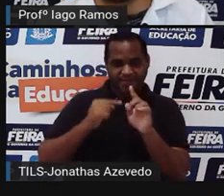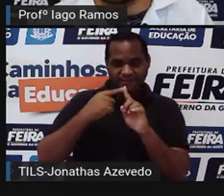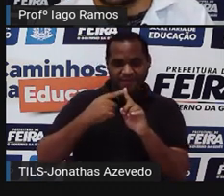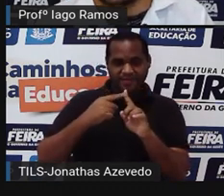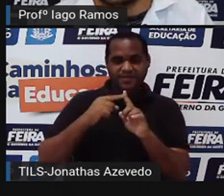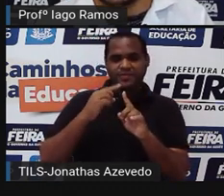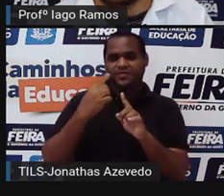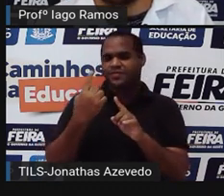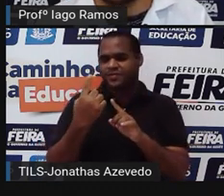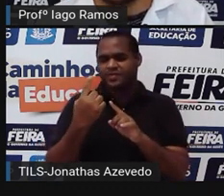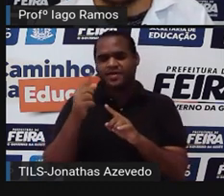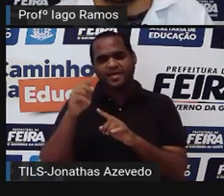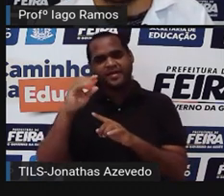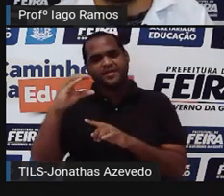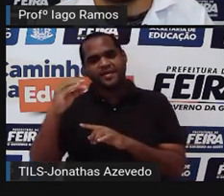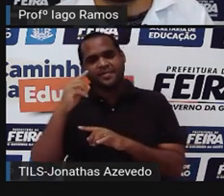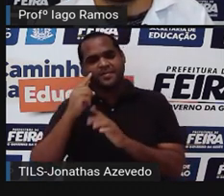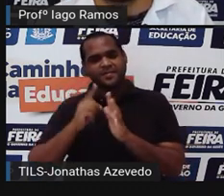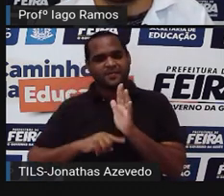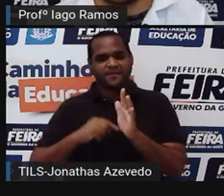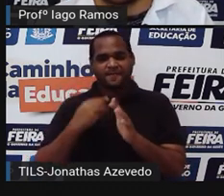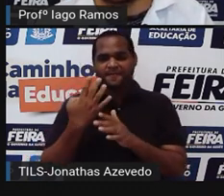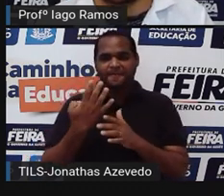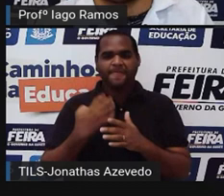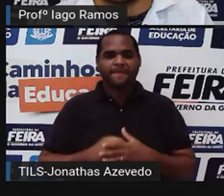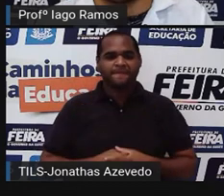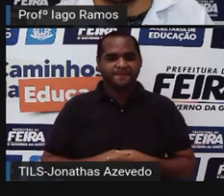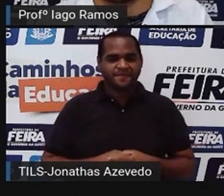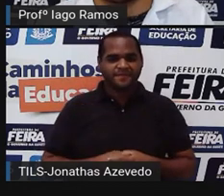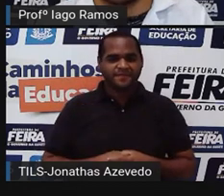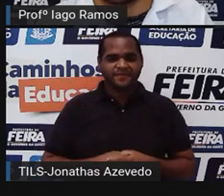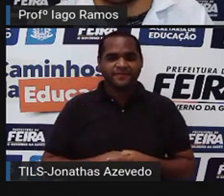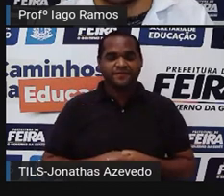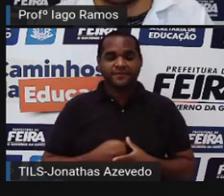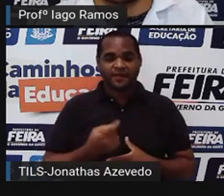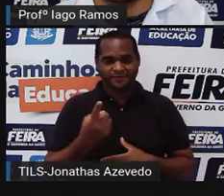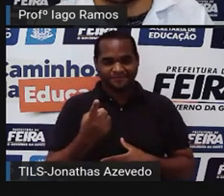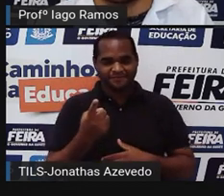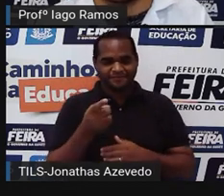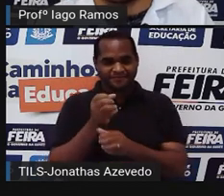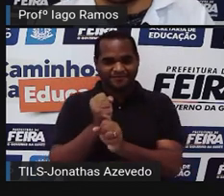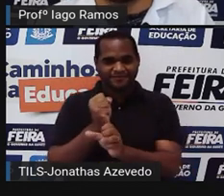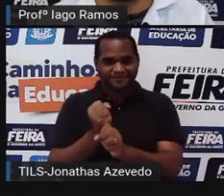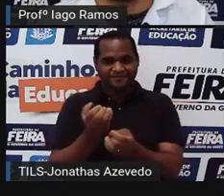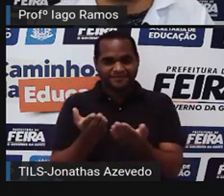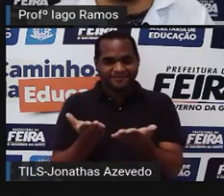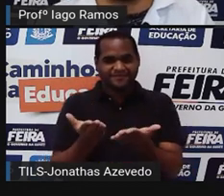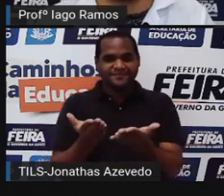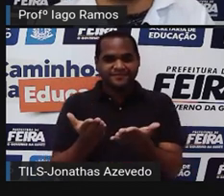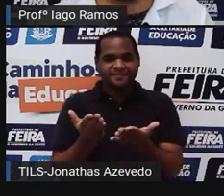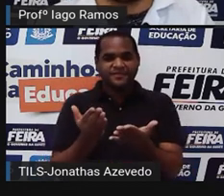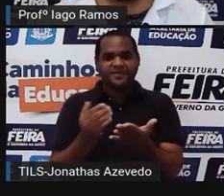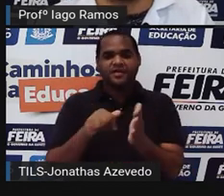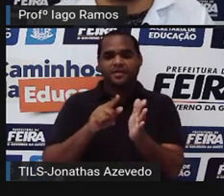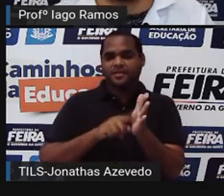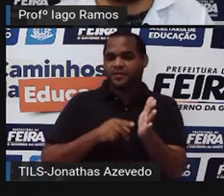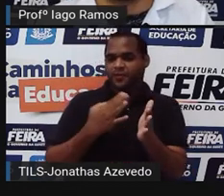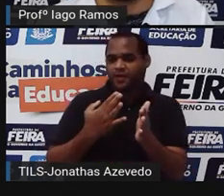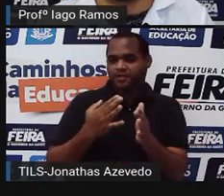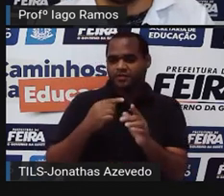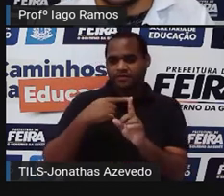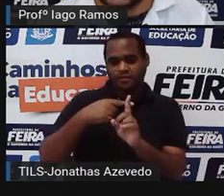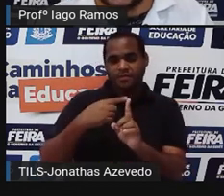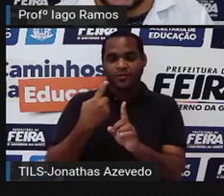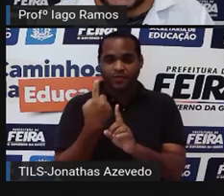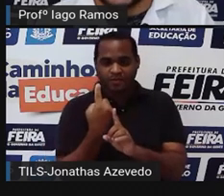coeficiente C, que é menos 4, tá? Tá aqui, ó, a continha. E quando eu fizer menos 4 somado